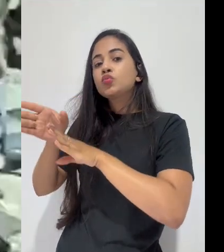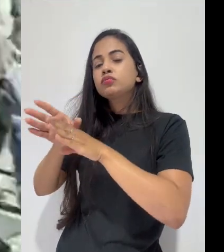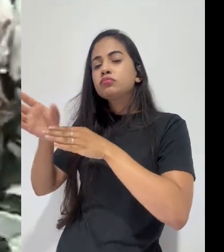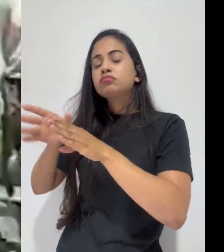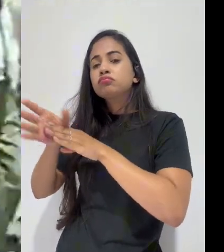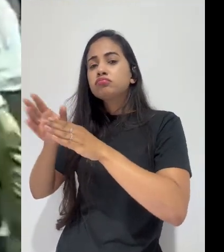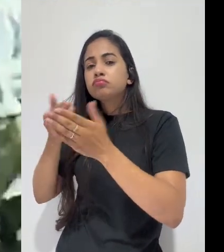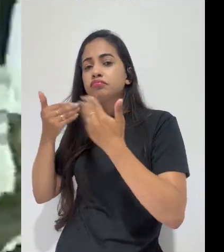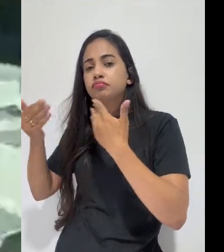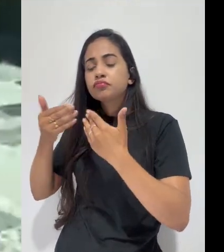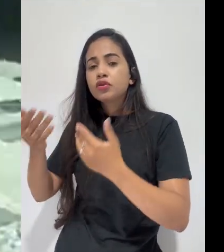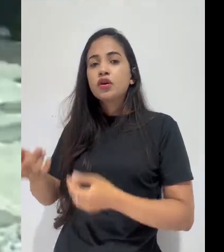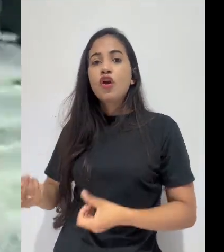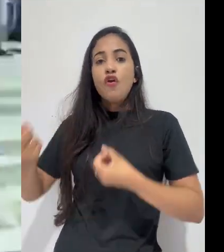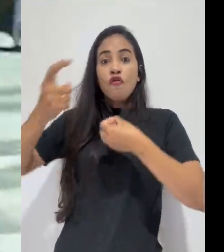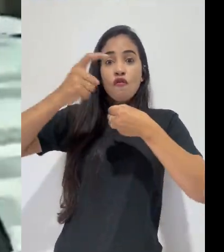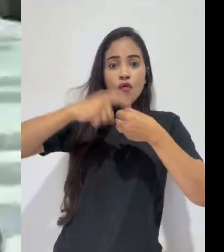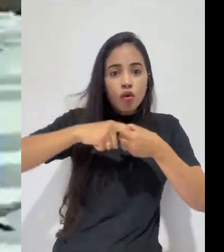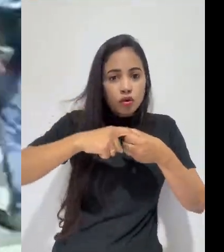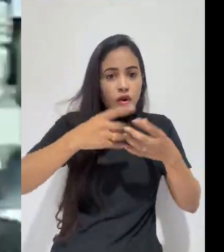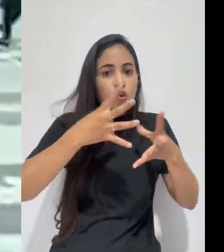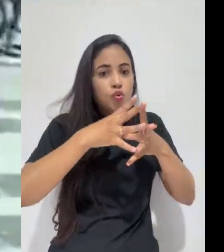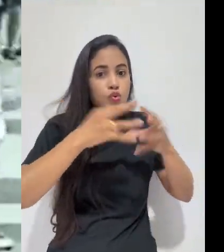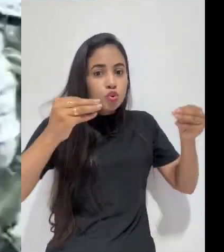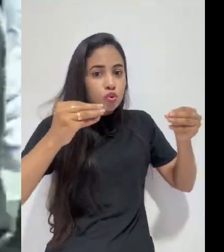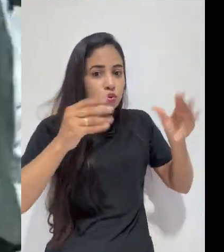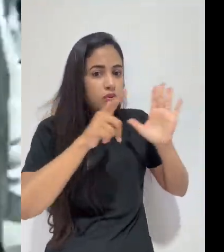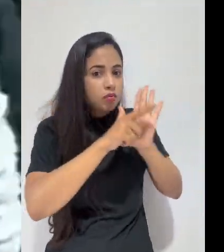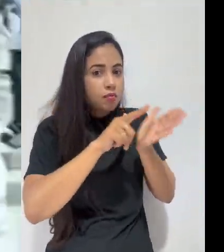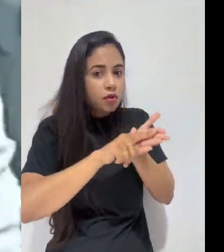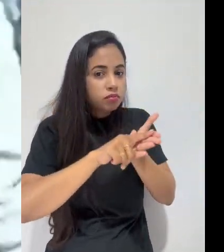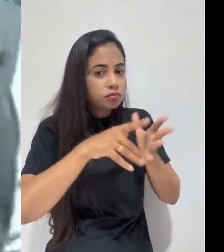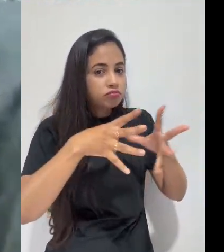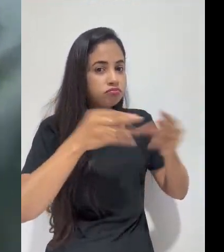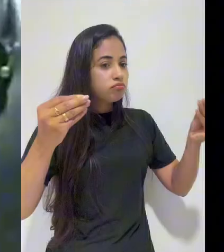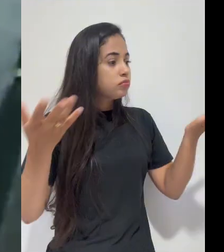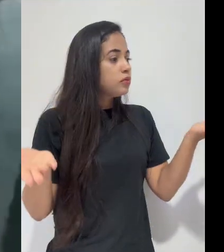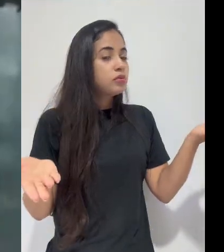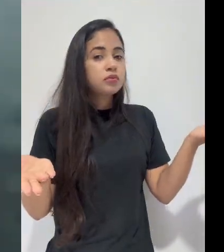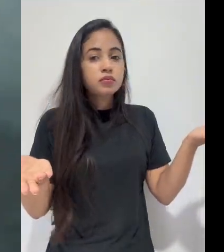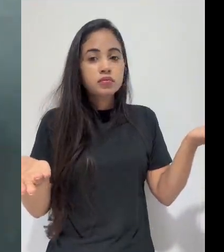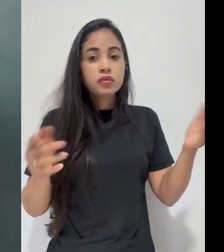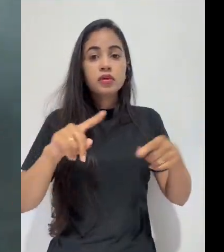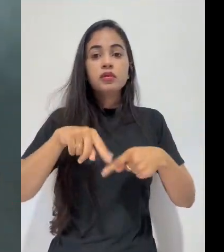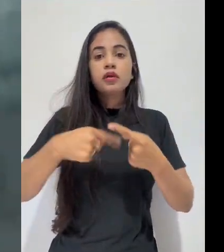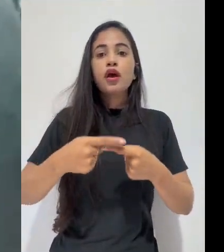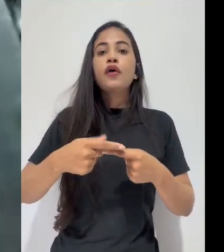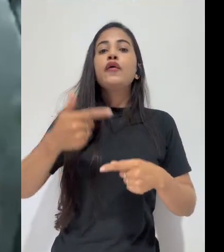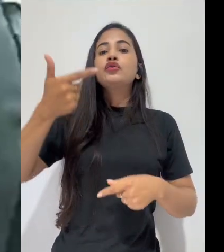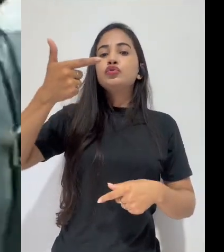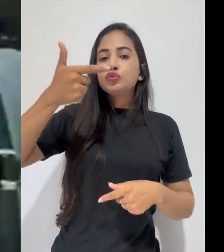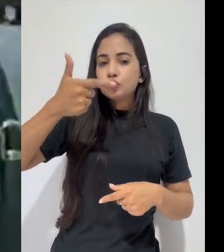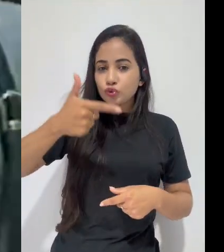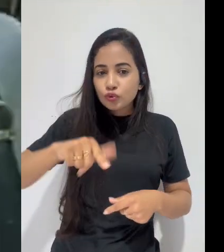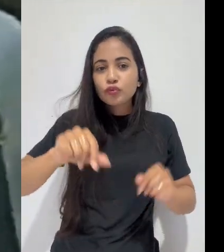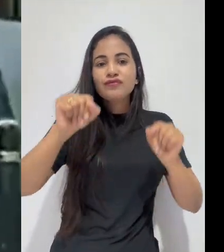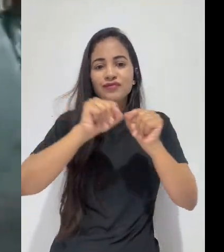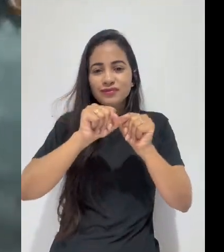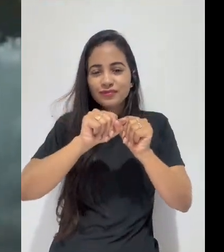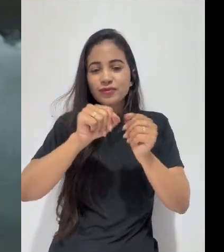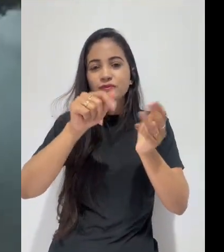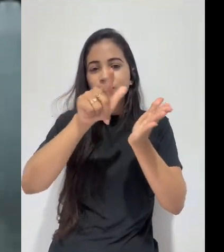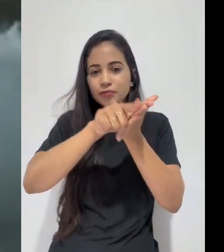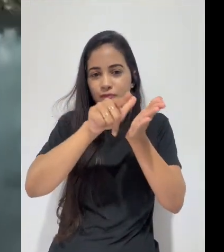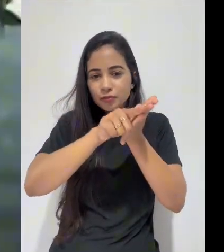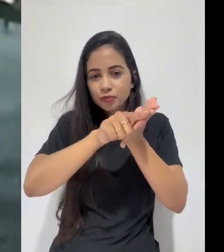orientações. Quando voltou, a ficha tinha desaparecido. Diante disso, ele exigiu que fosse feita uma nova ficha,